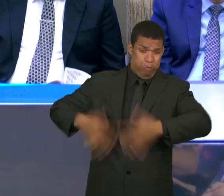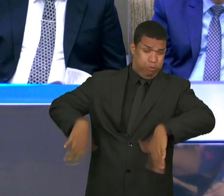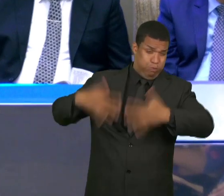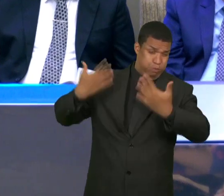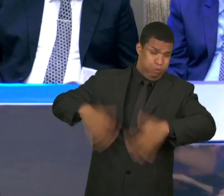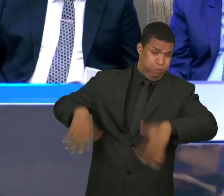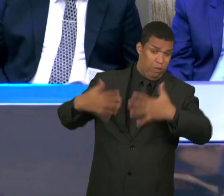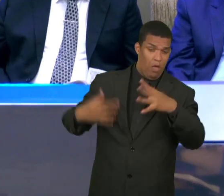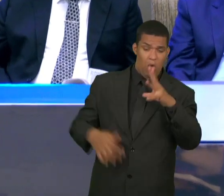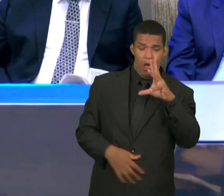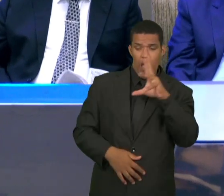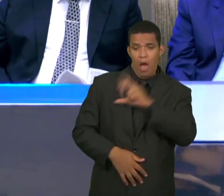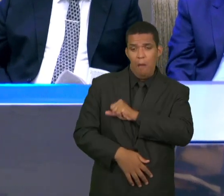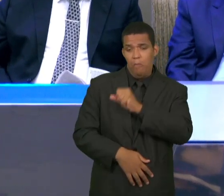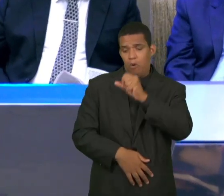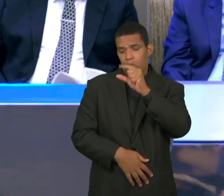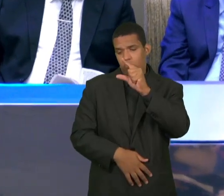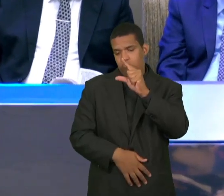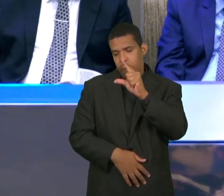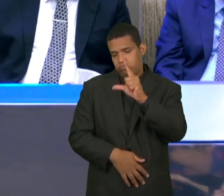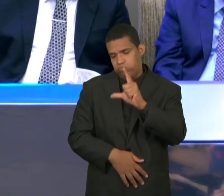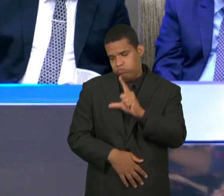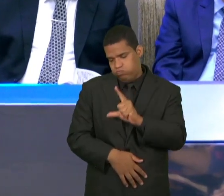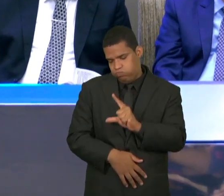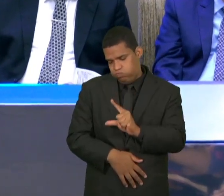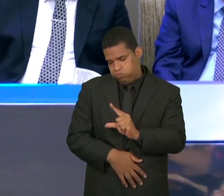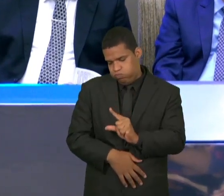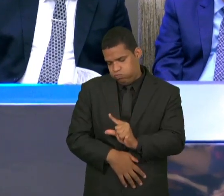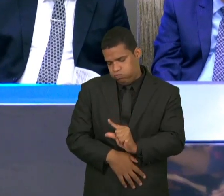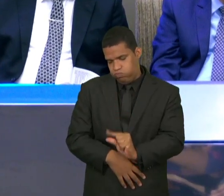o amor vai diminuir.